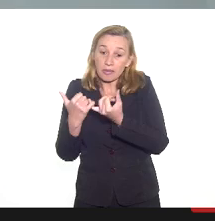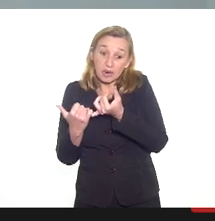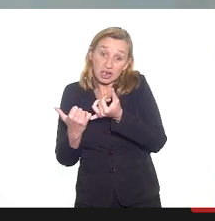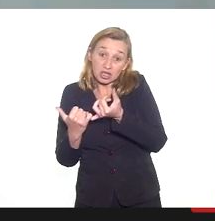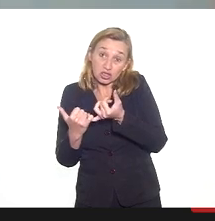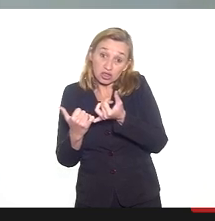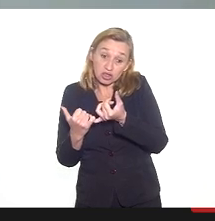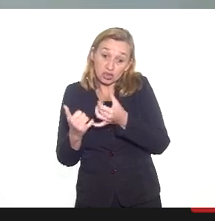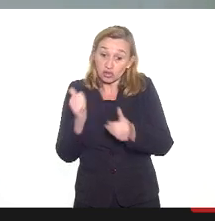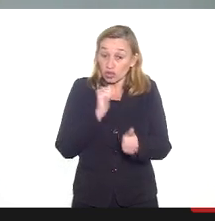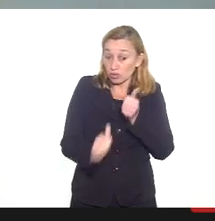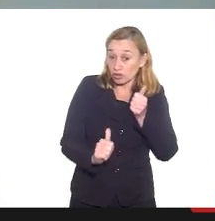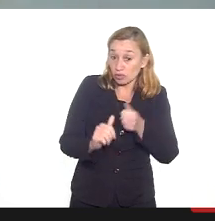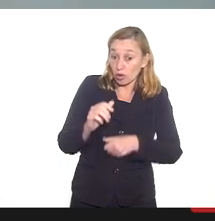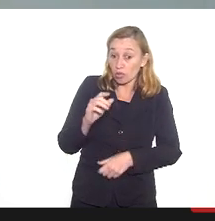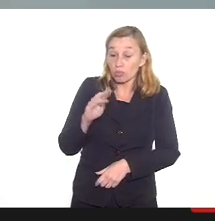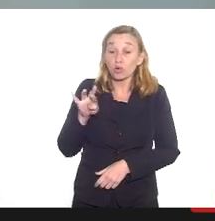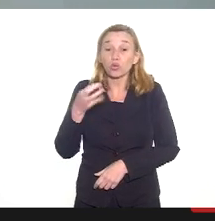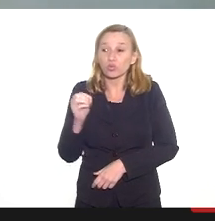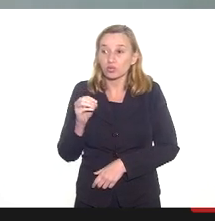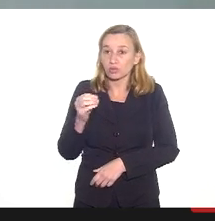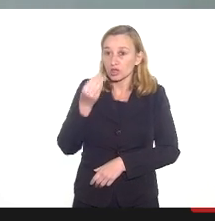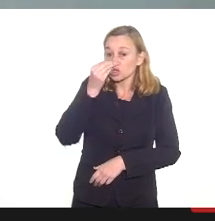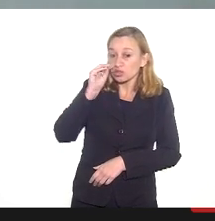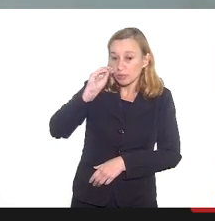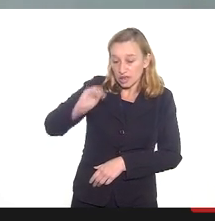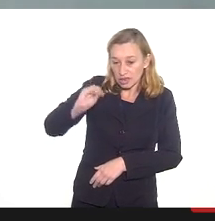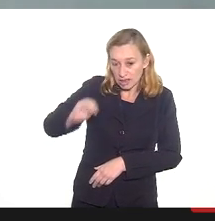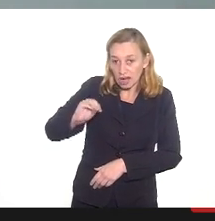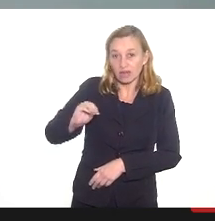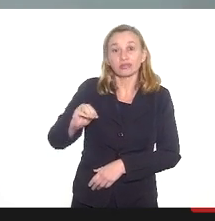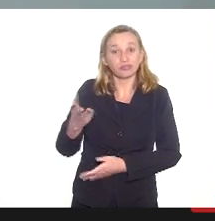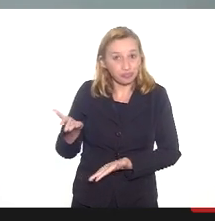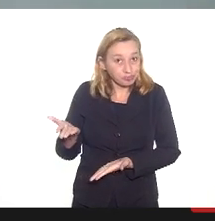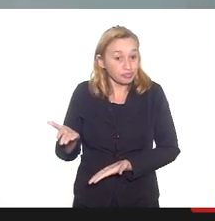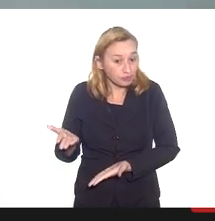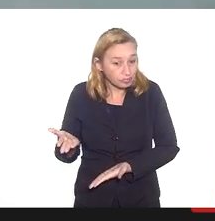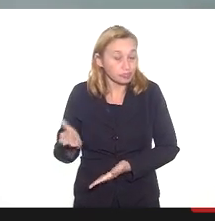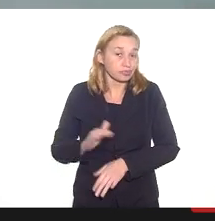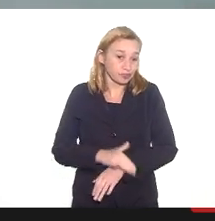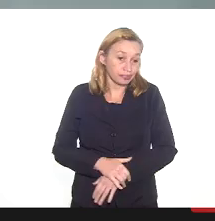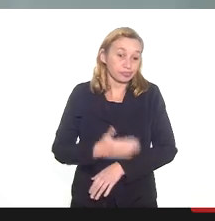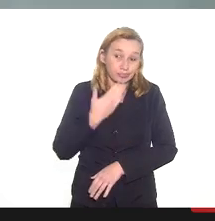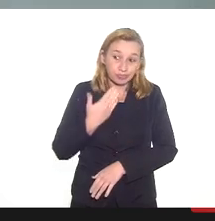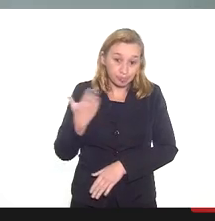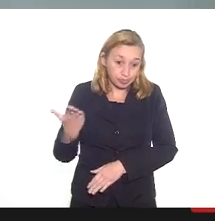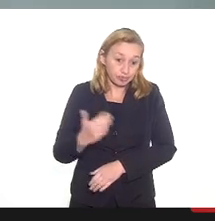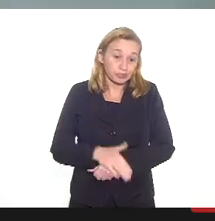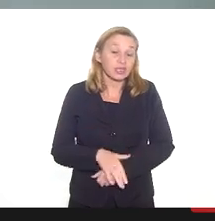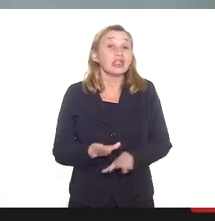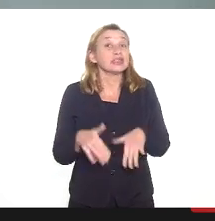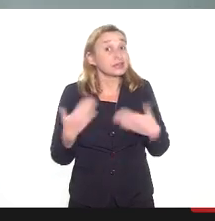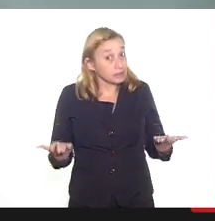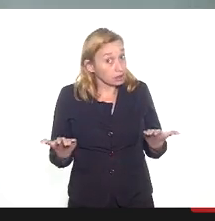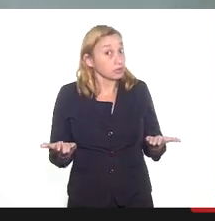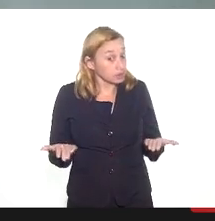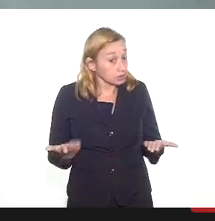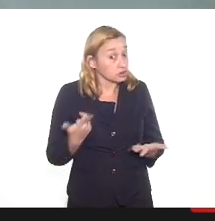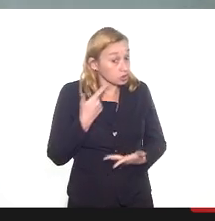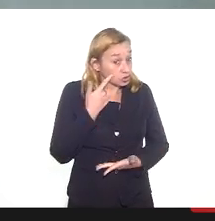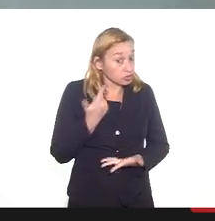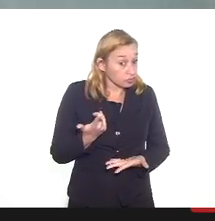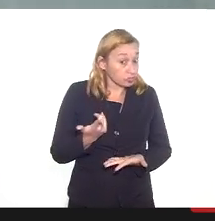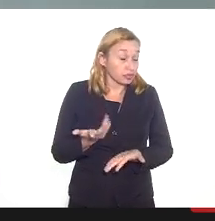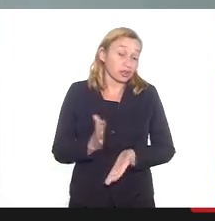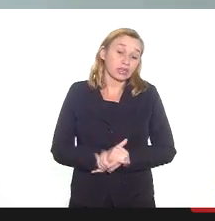não teve o direito, foi lhe negado o direito à proteção que ela havia solicitado. Então, o